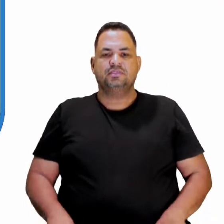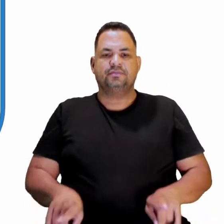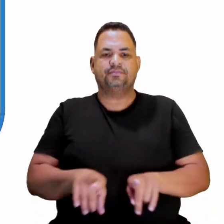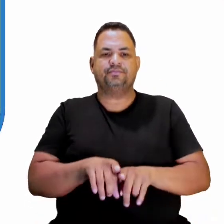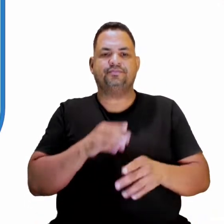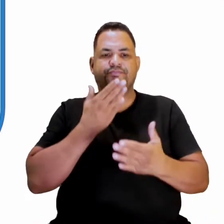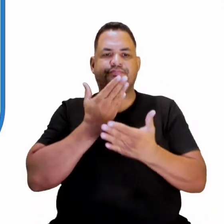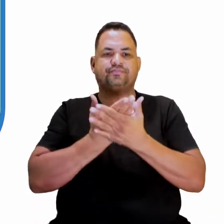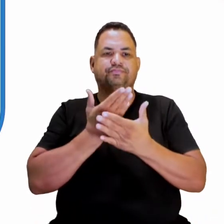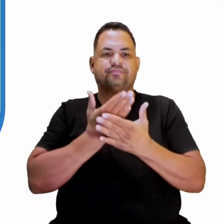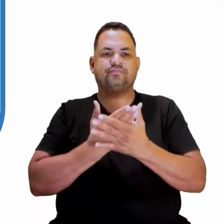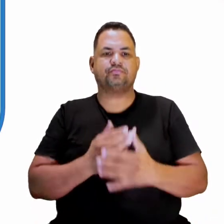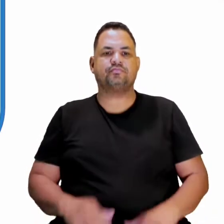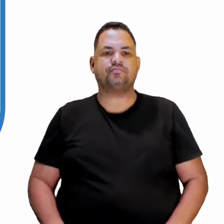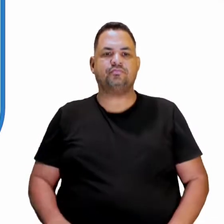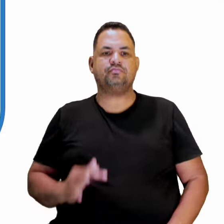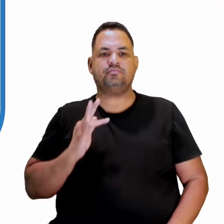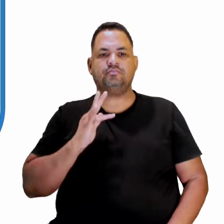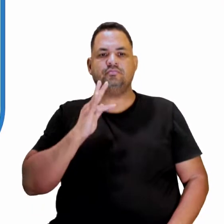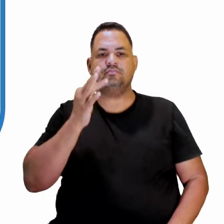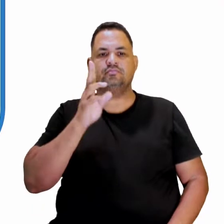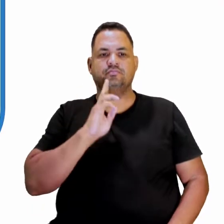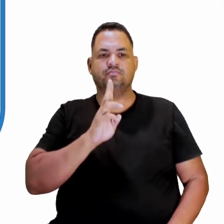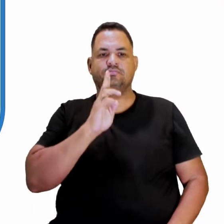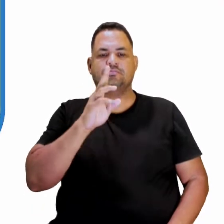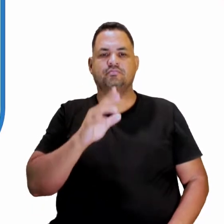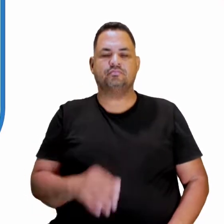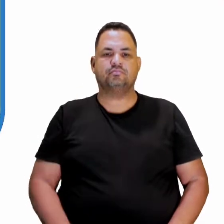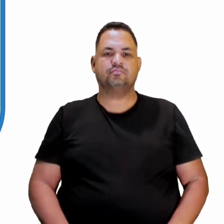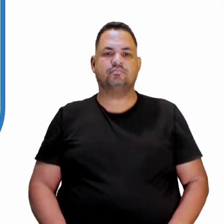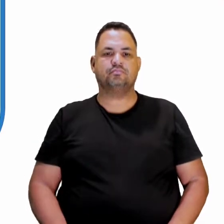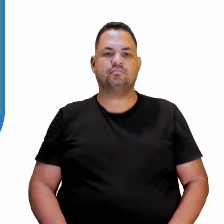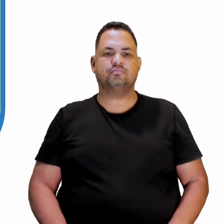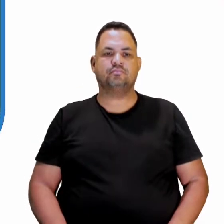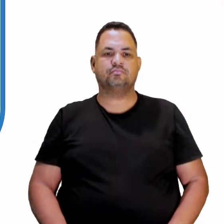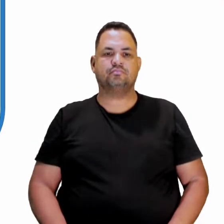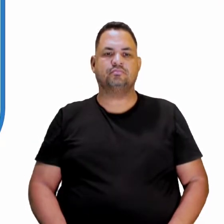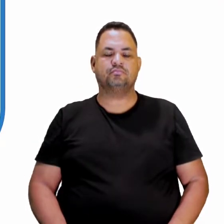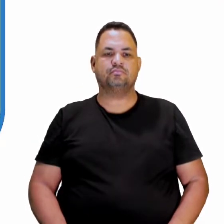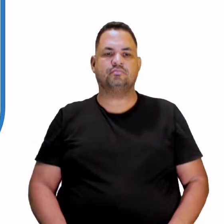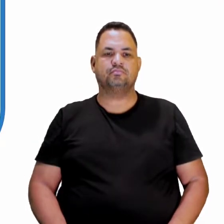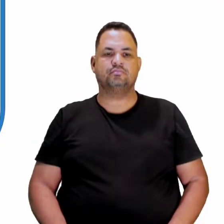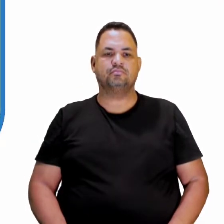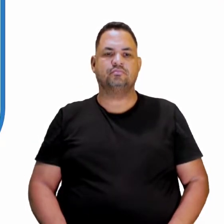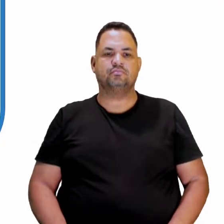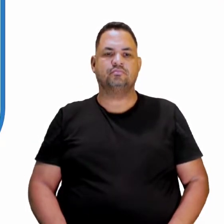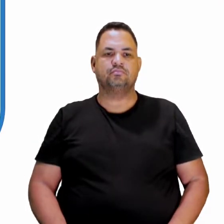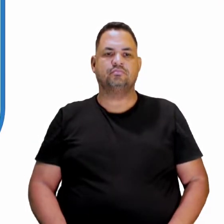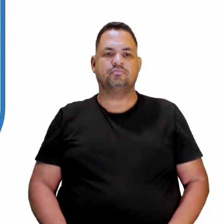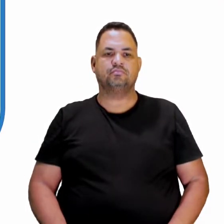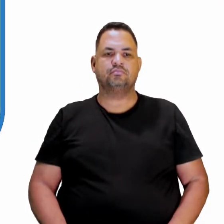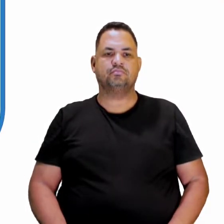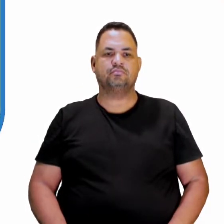ver o future continuous, futuro contínuo. Os nossos